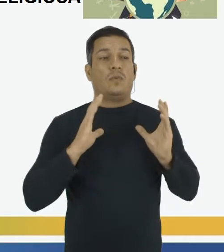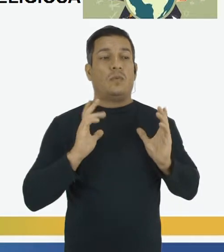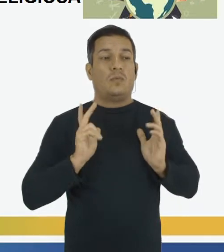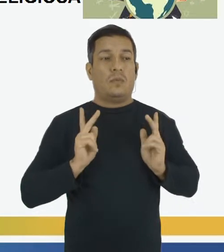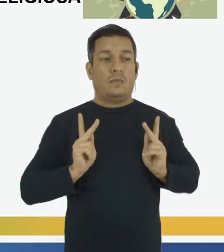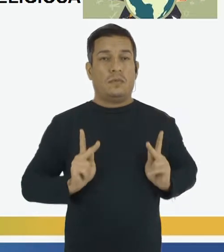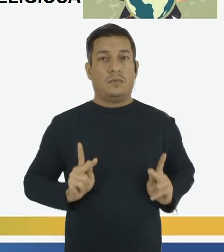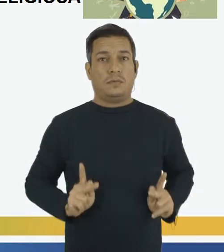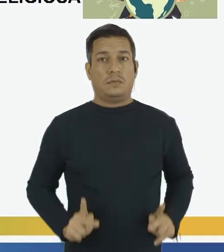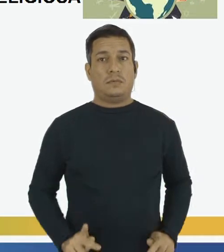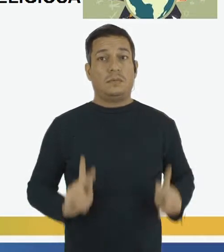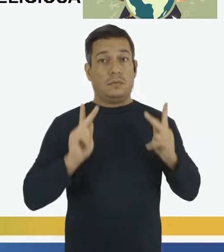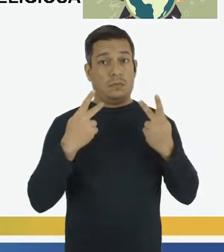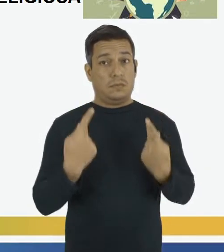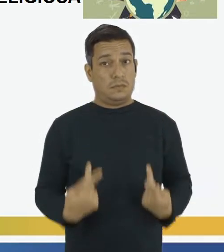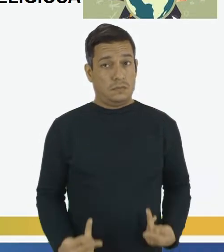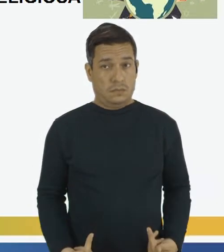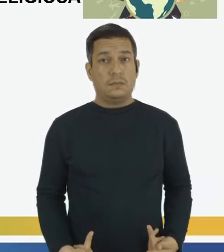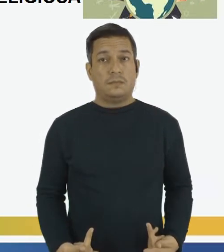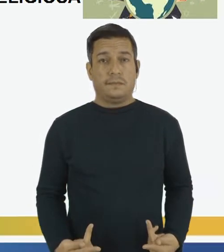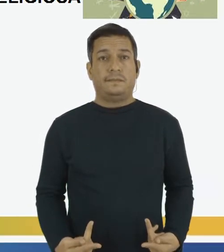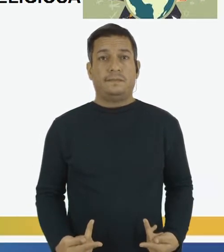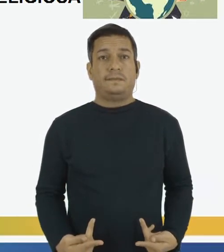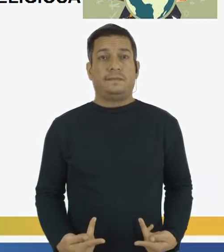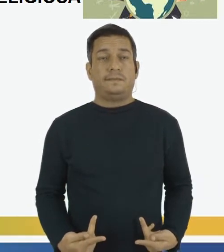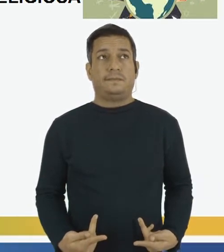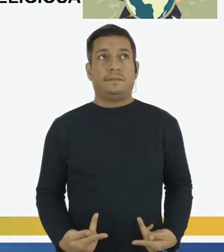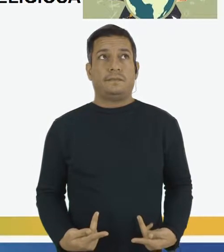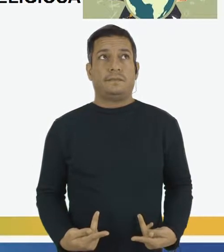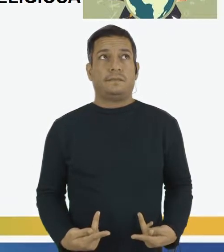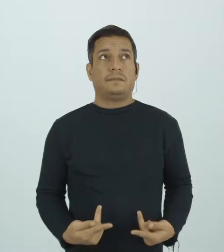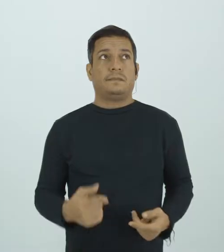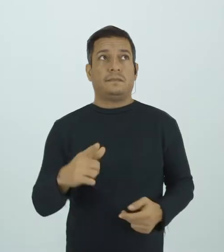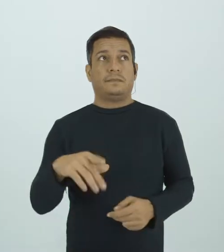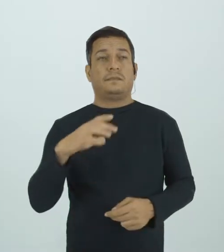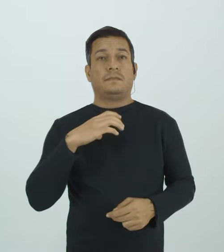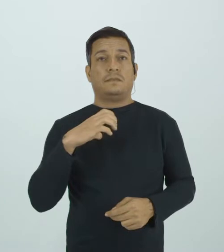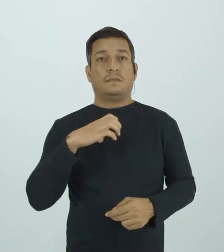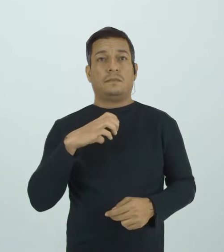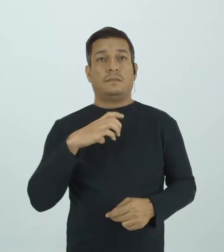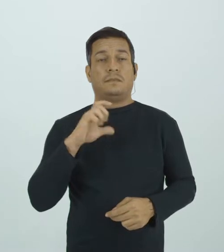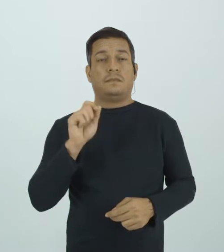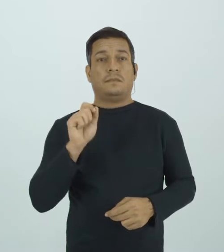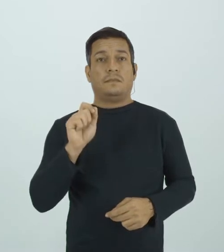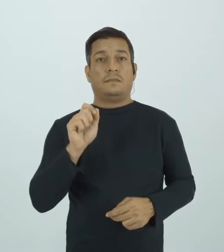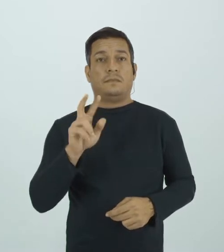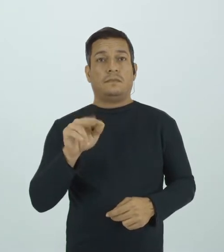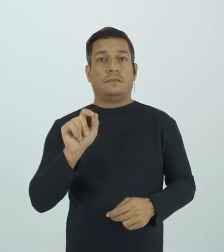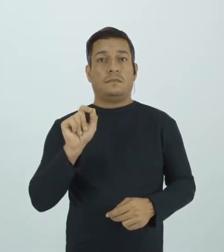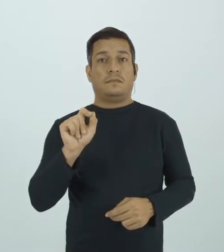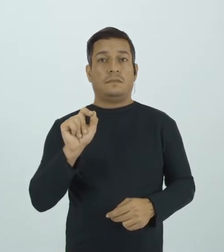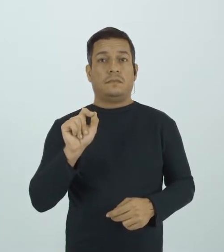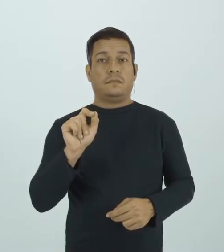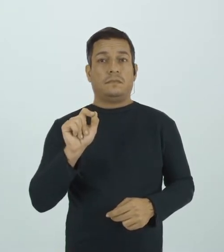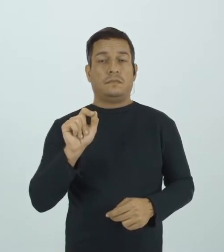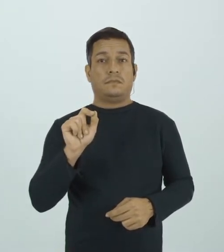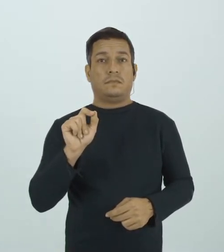comportamento humano, tá? É a ética que vai